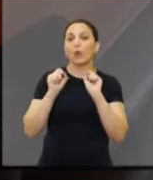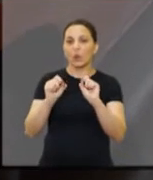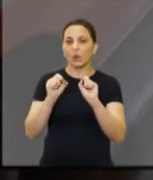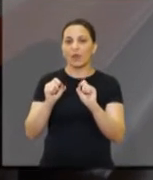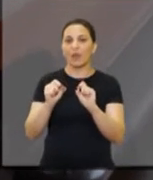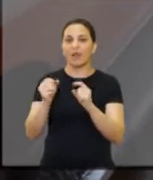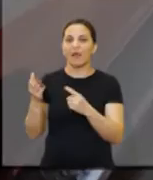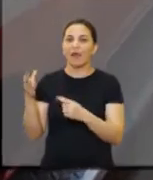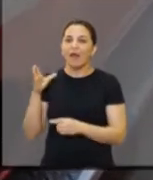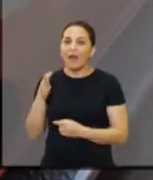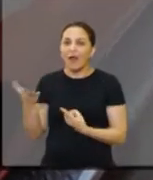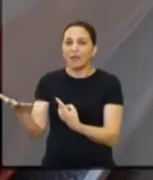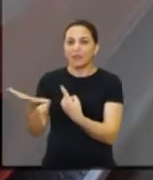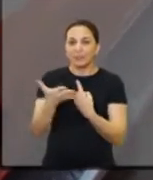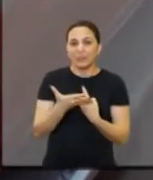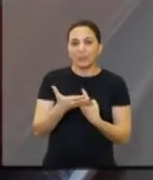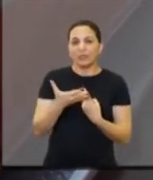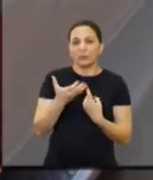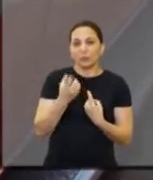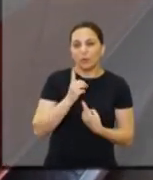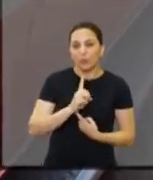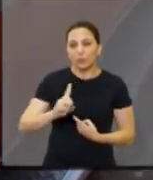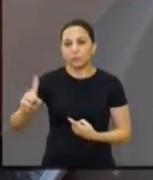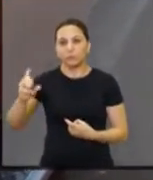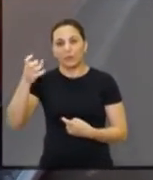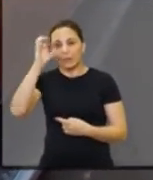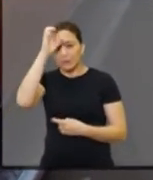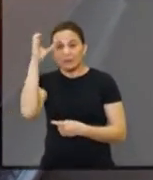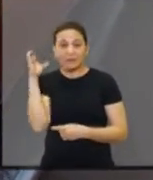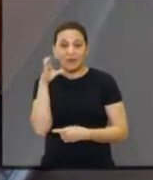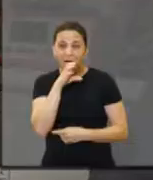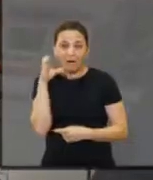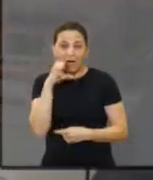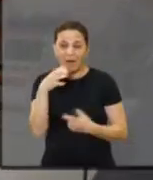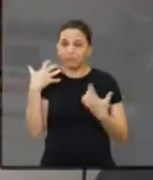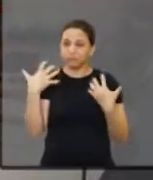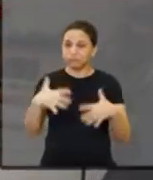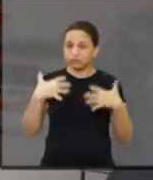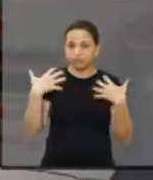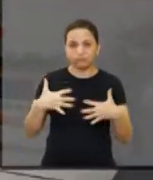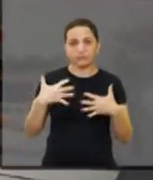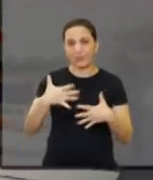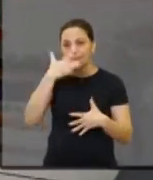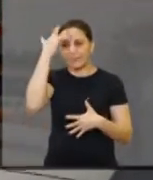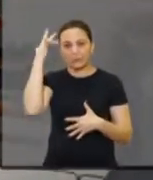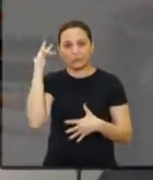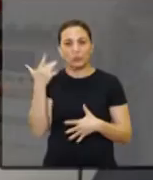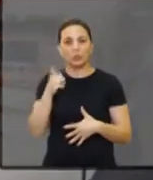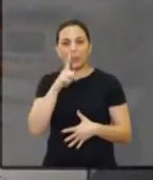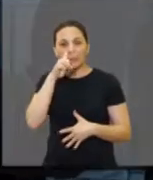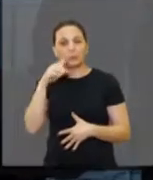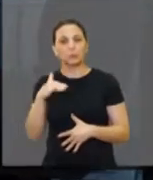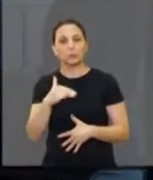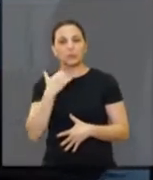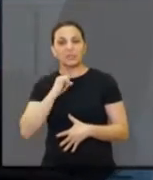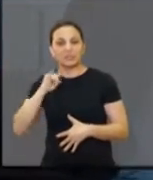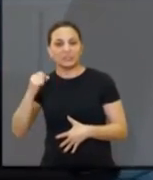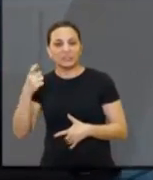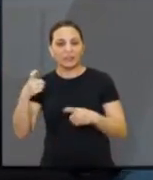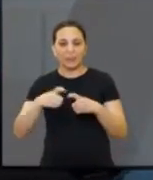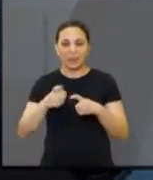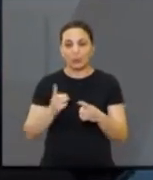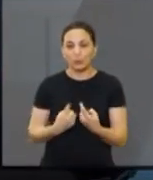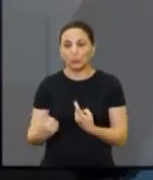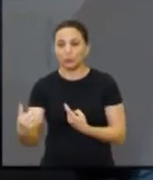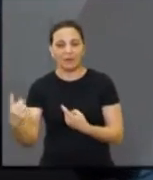é serviço de atendimento móvel de urgência ou seja para pessoas que correm o risco de morrer caso não